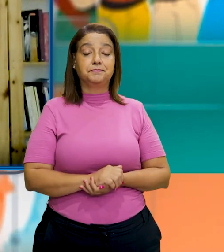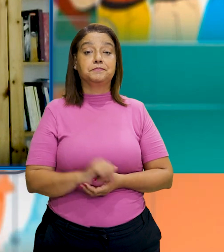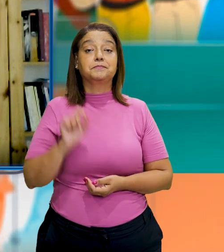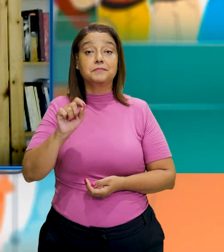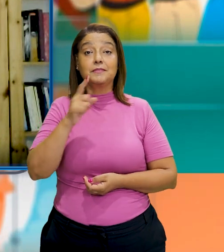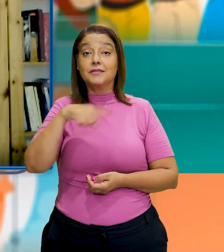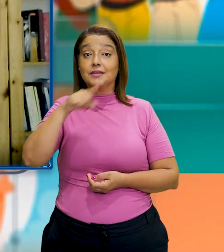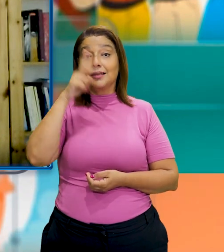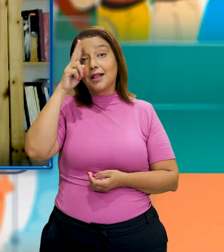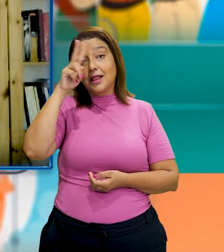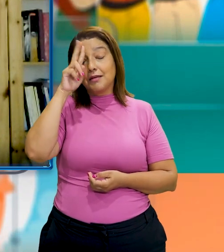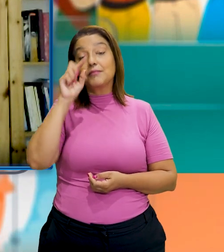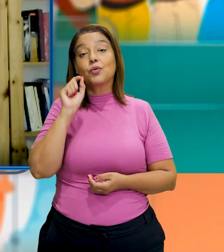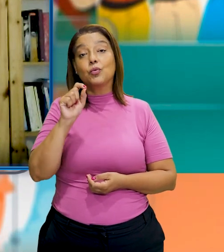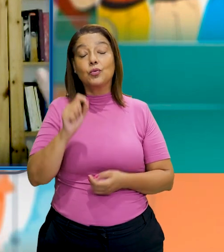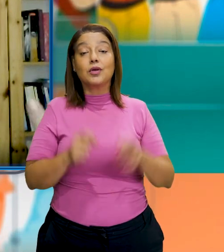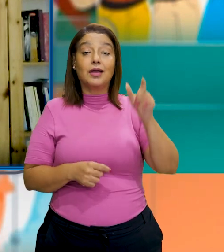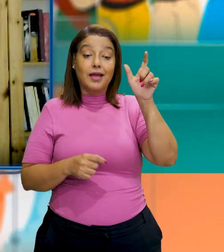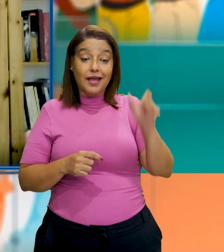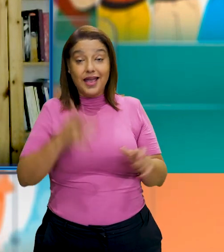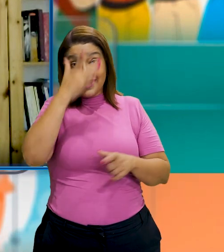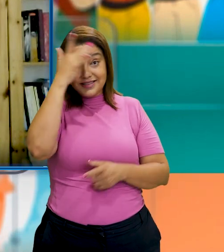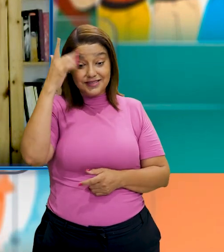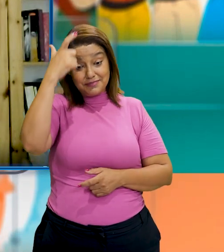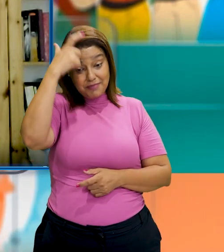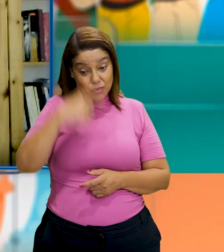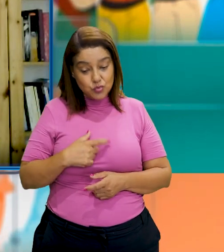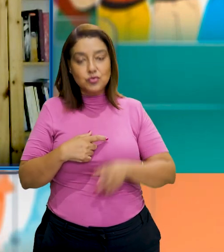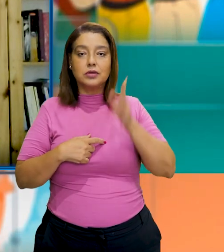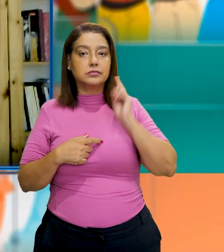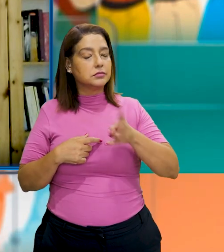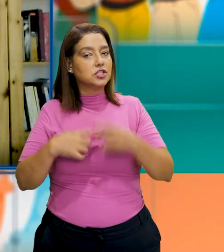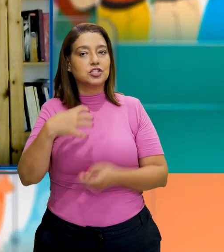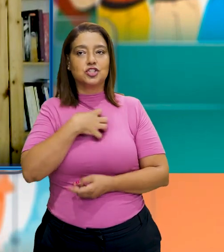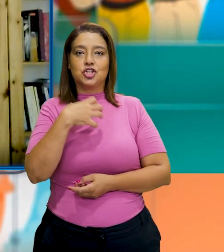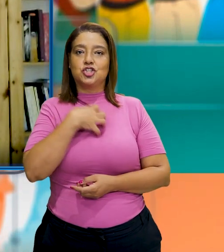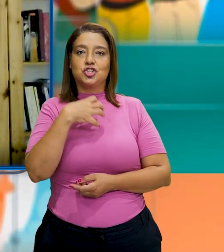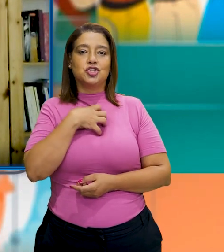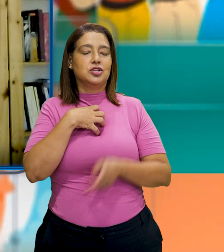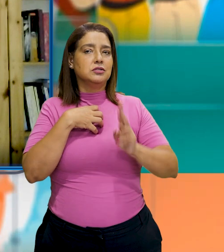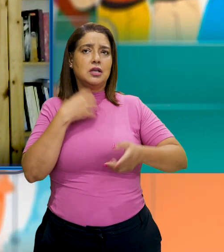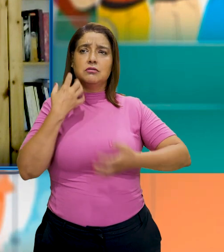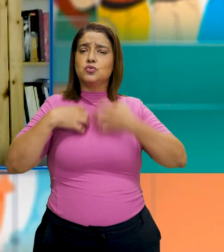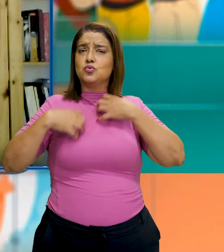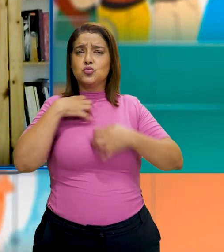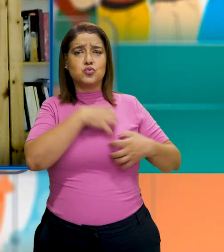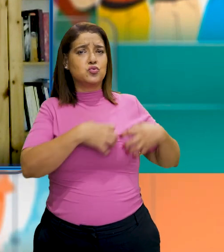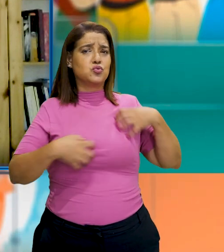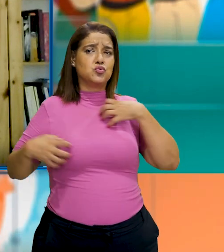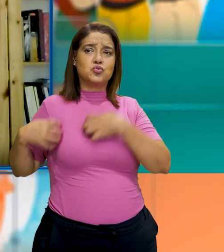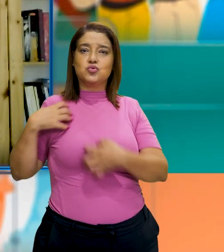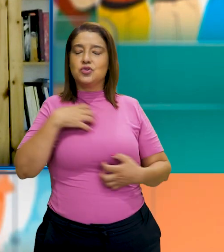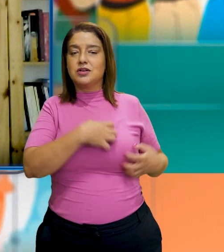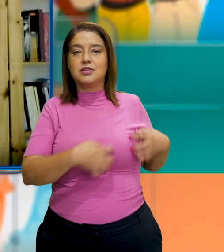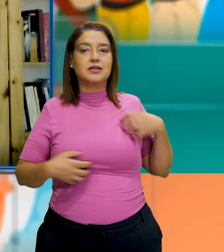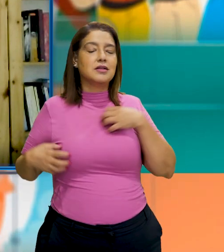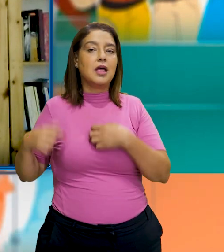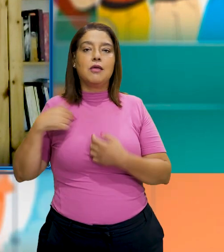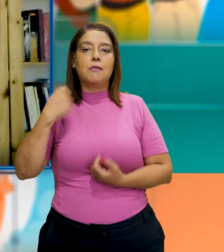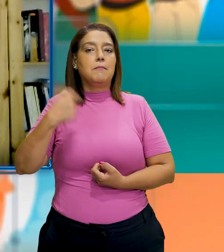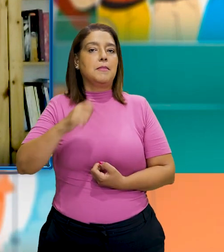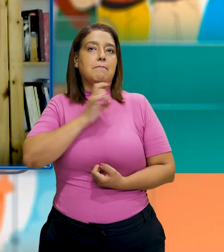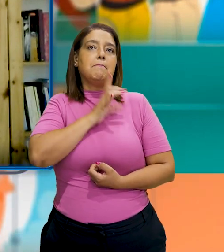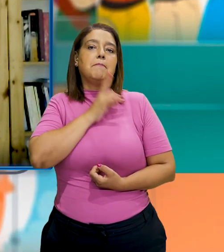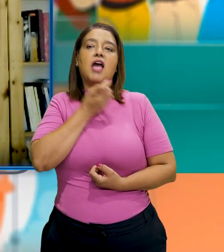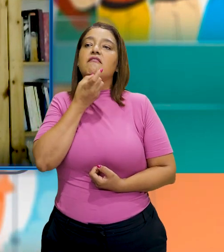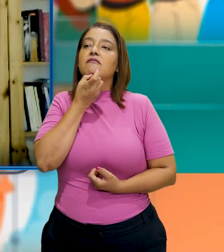lembrar que o que conecta pessoas são os sentimentos, né? Então, nós somos dotados de sentimento, a outra pessoa também, então não precisa ter